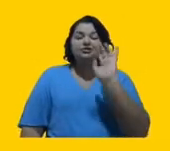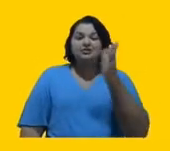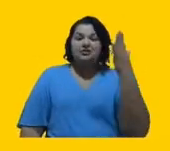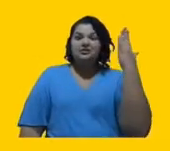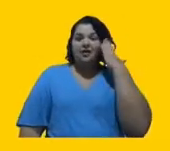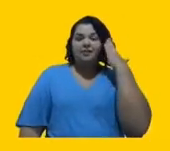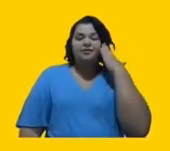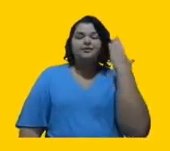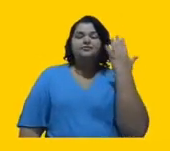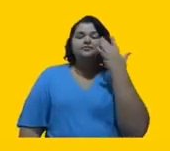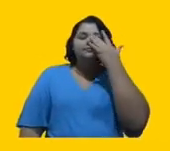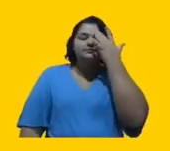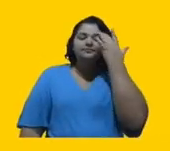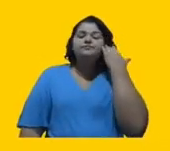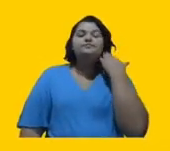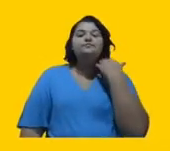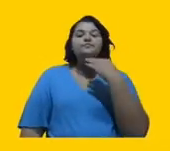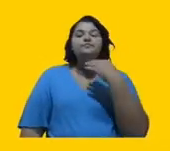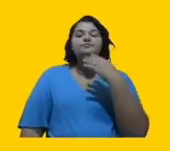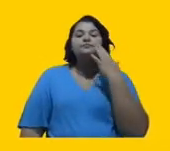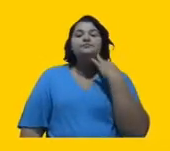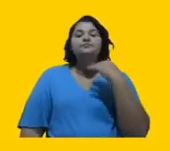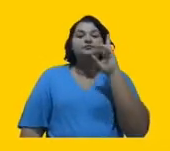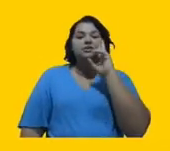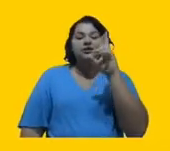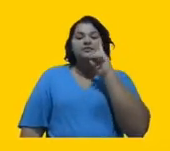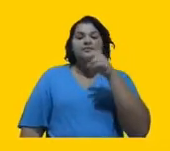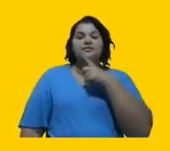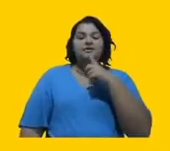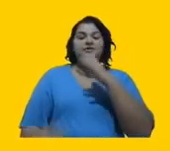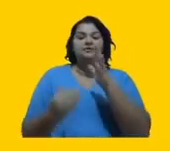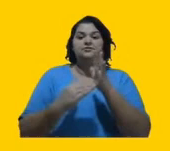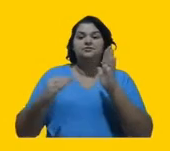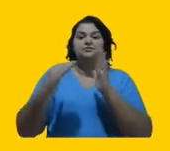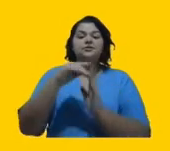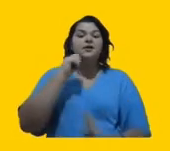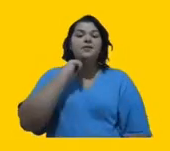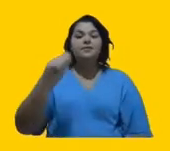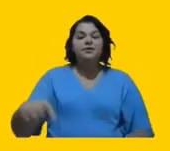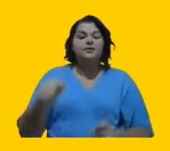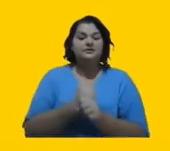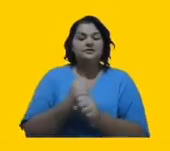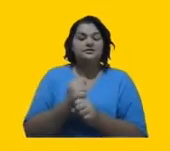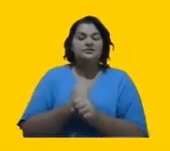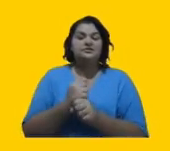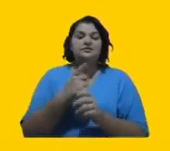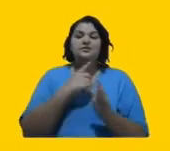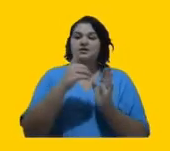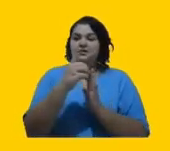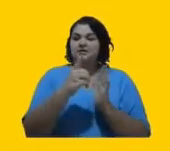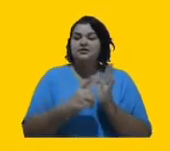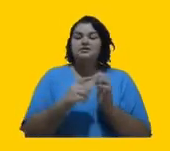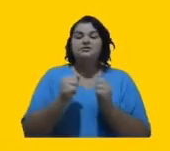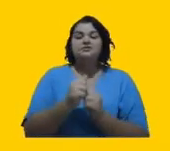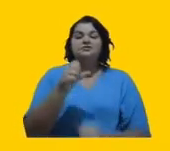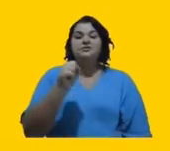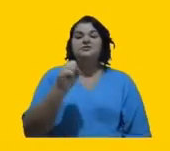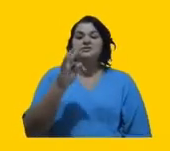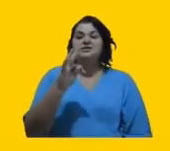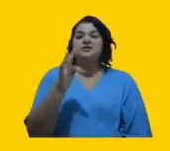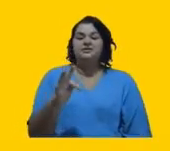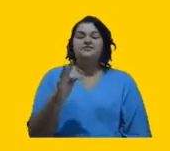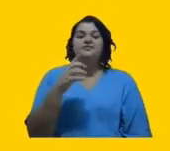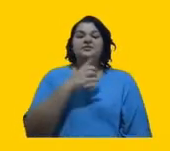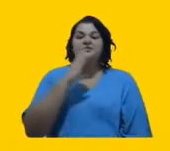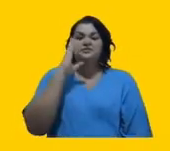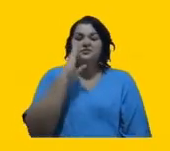saber, o CFP ingressou no dia 20 de abril desse ano com embargos de declaração junto ao STF na ação direta